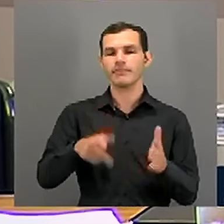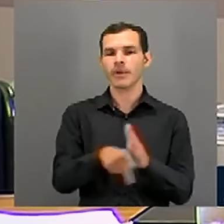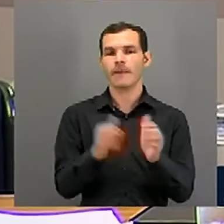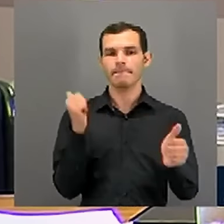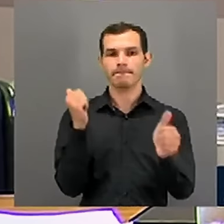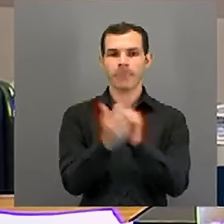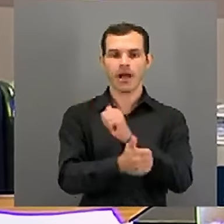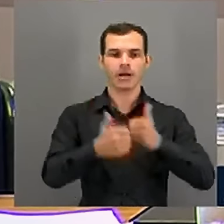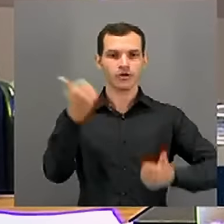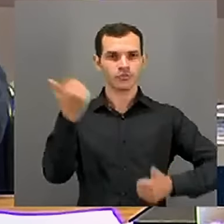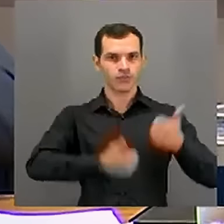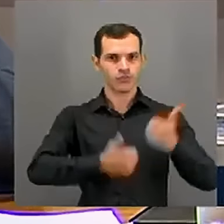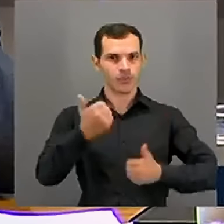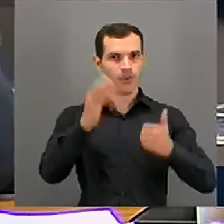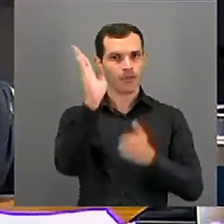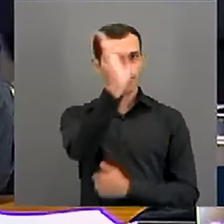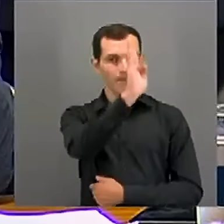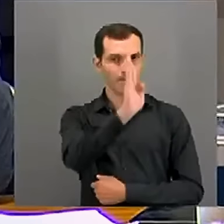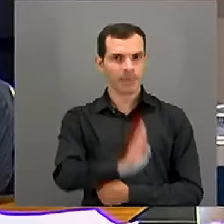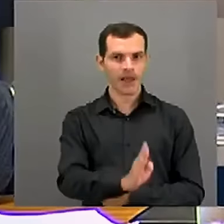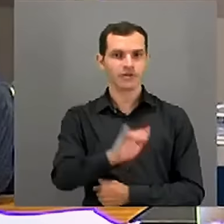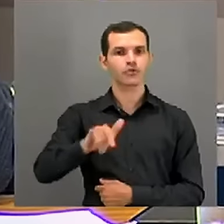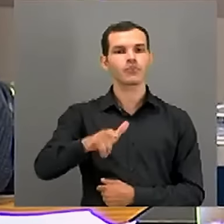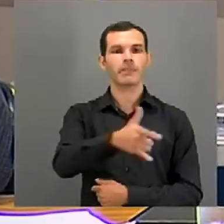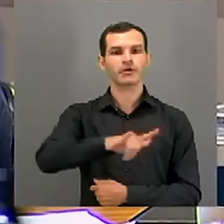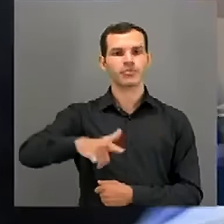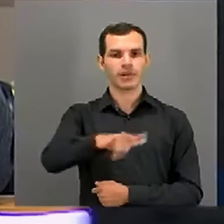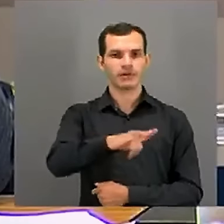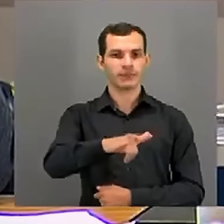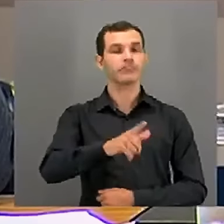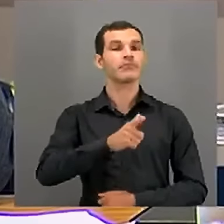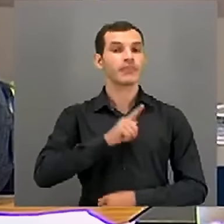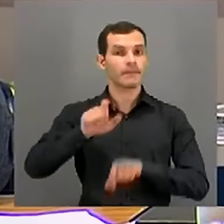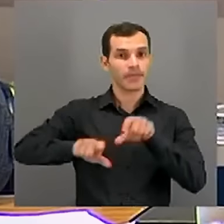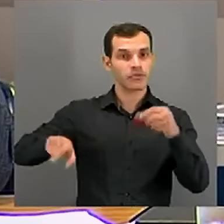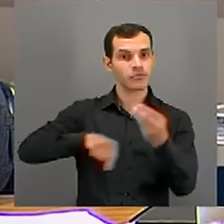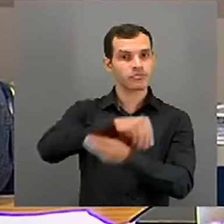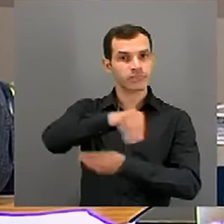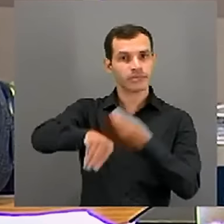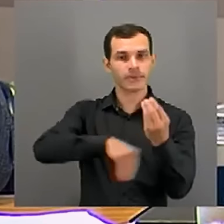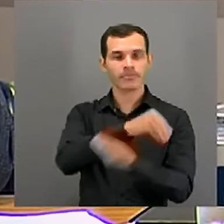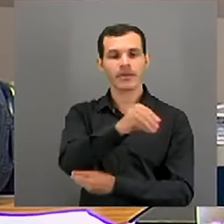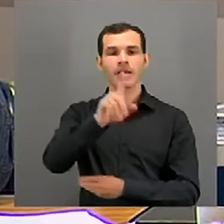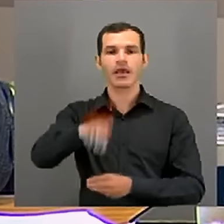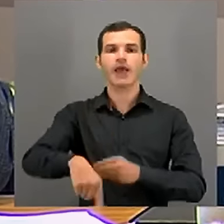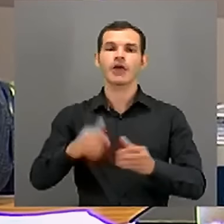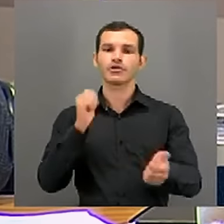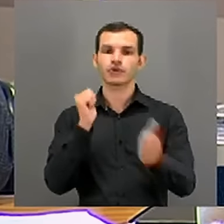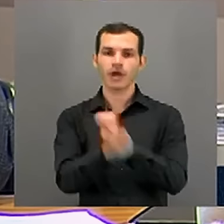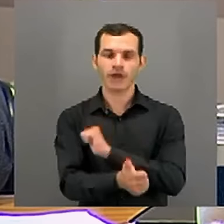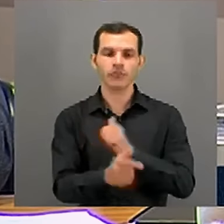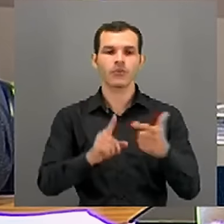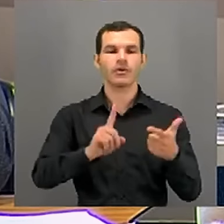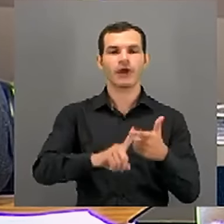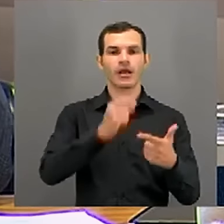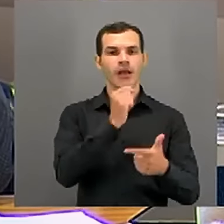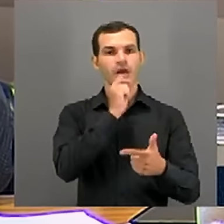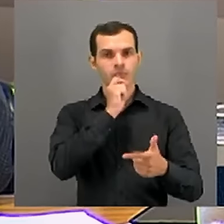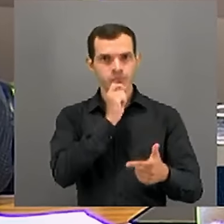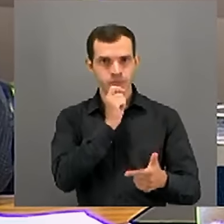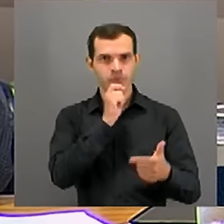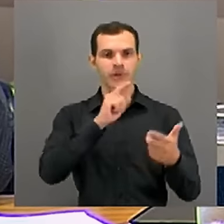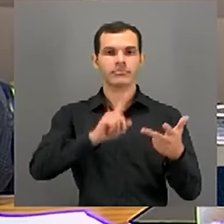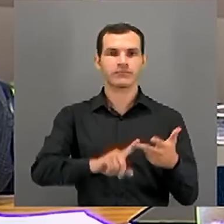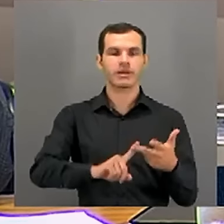futebol brasileiro, envolvendo jogadores, árbitros, auxiliares, dirigentes e empresas